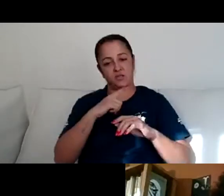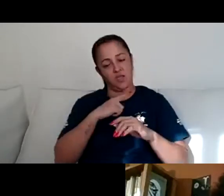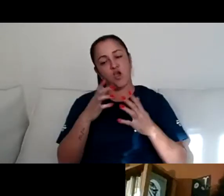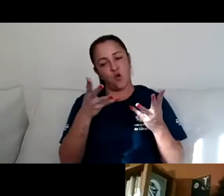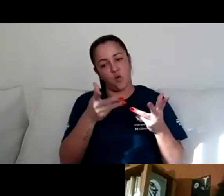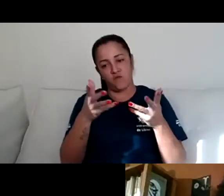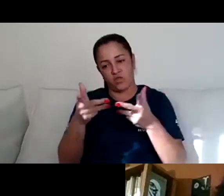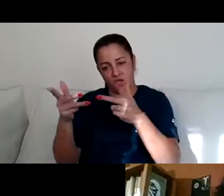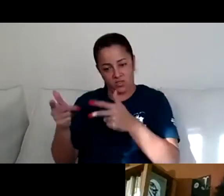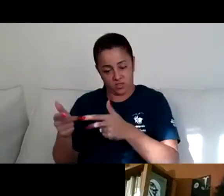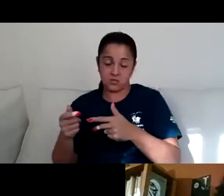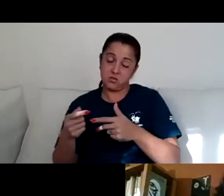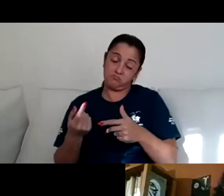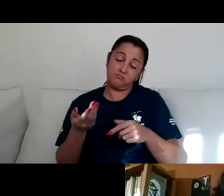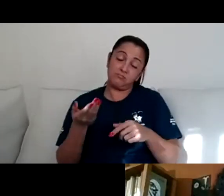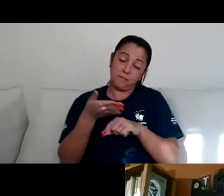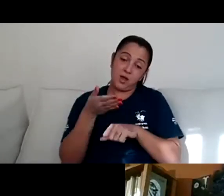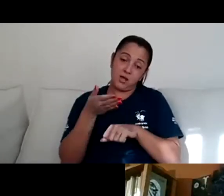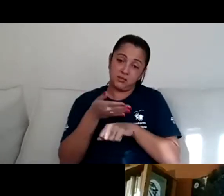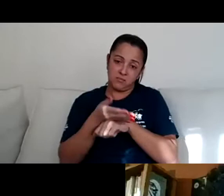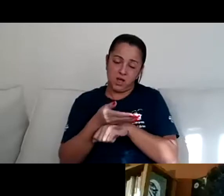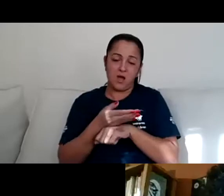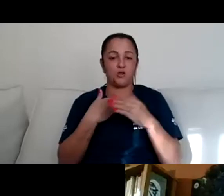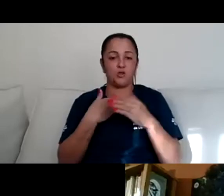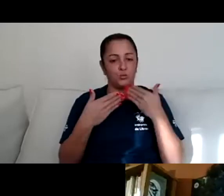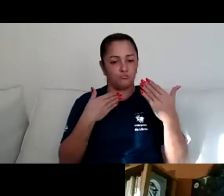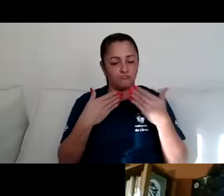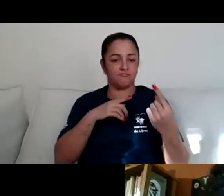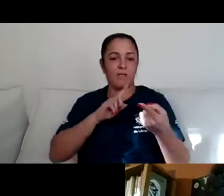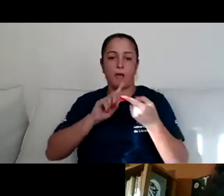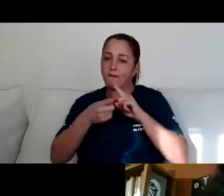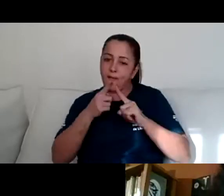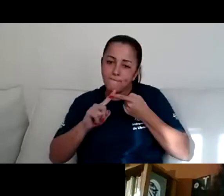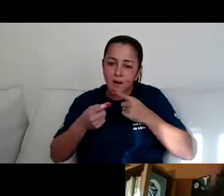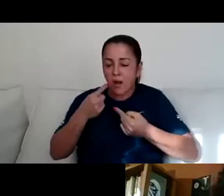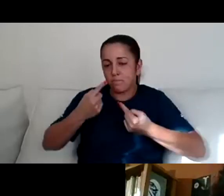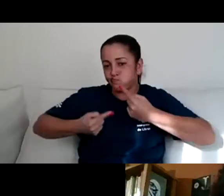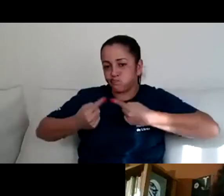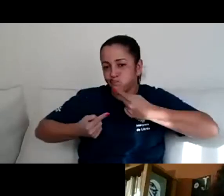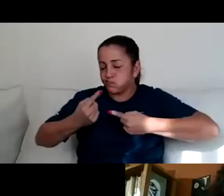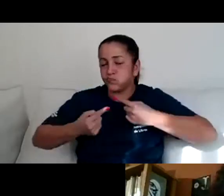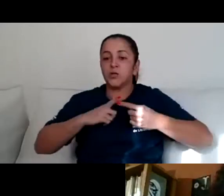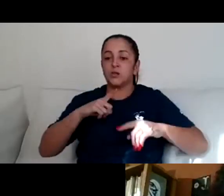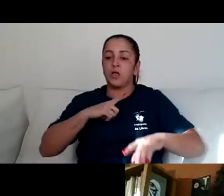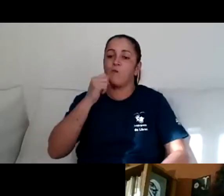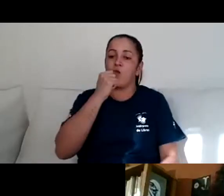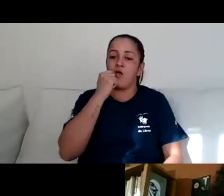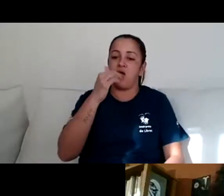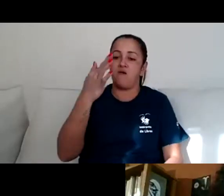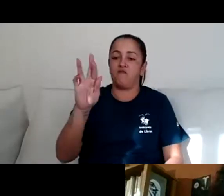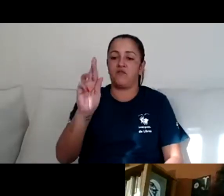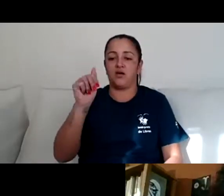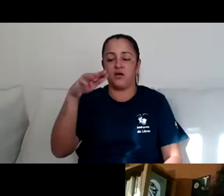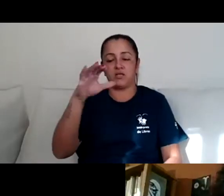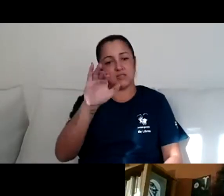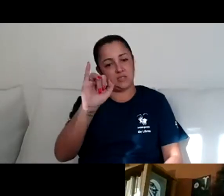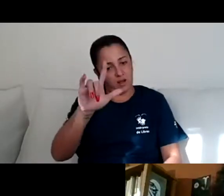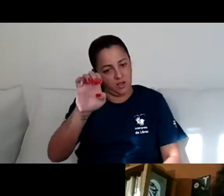para participar desse debate. A Francilene, porque é uma pesquisadora e uma bibliotecária na área